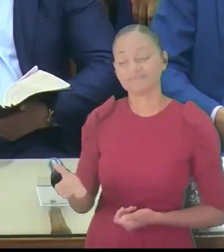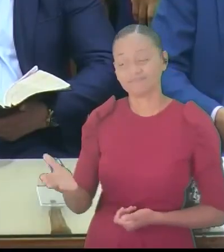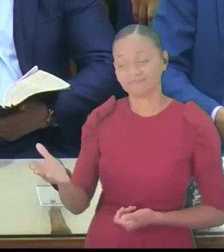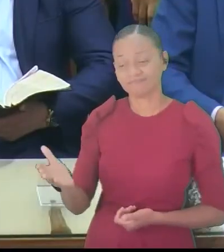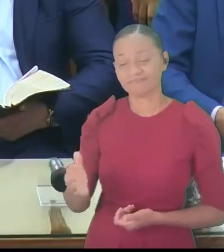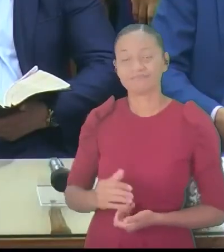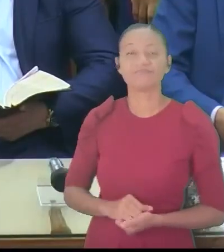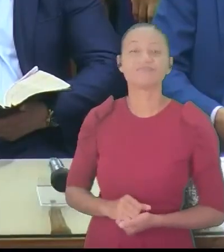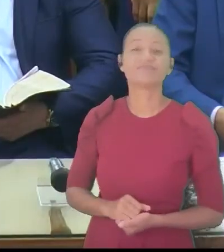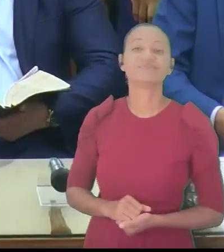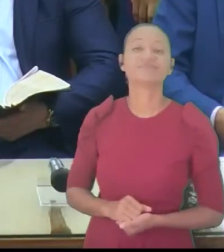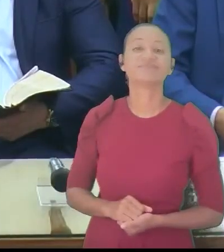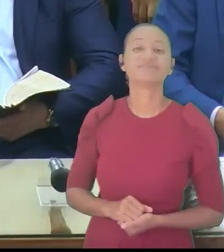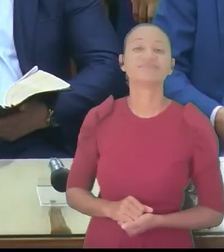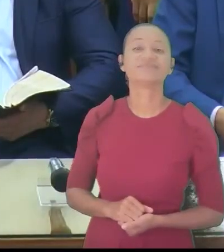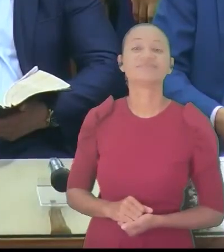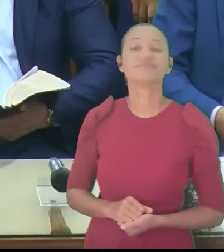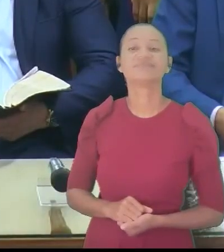hein?